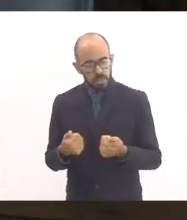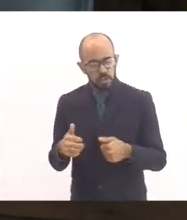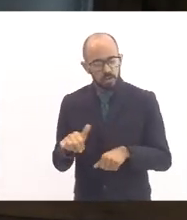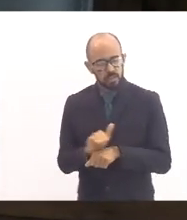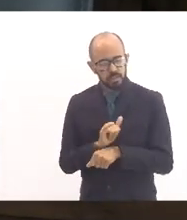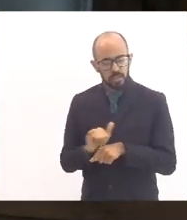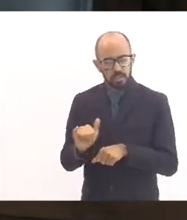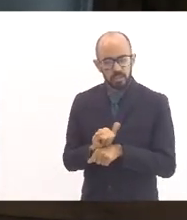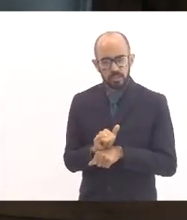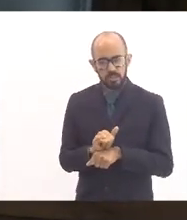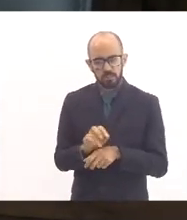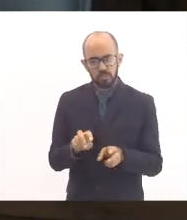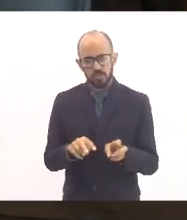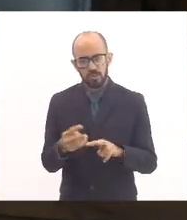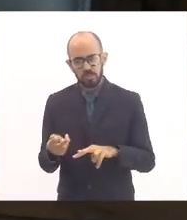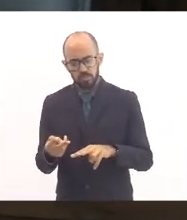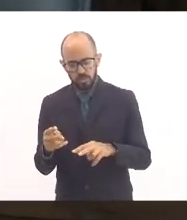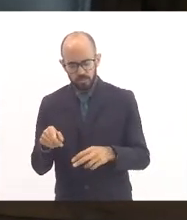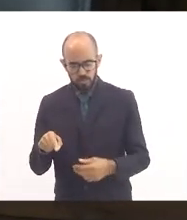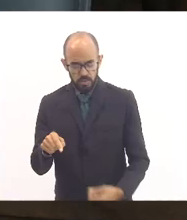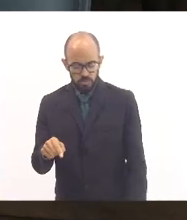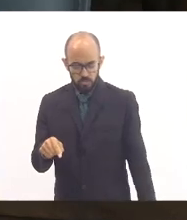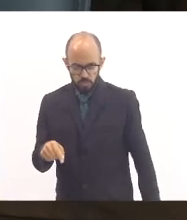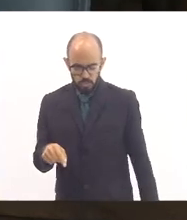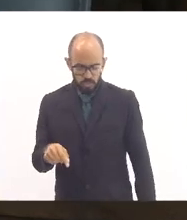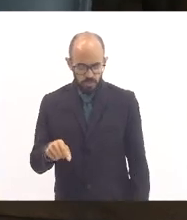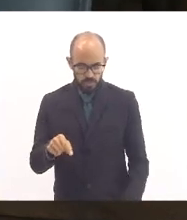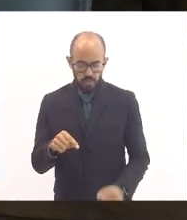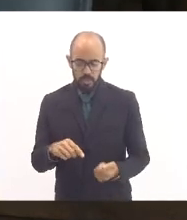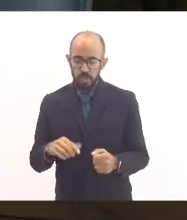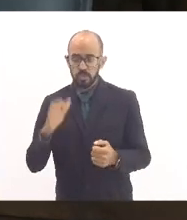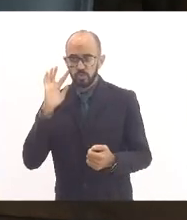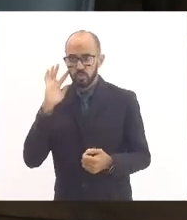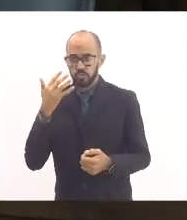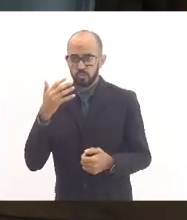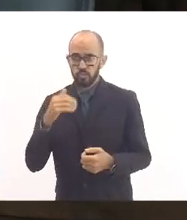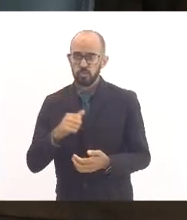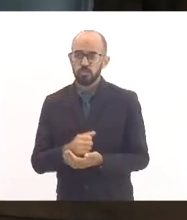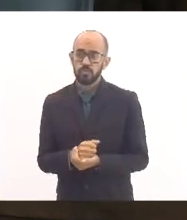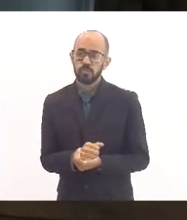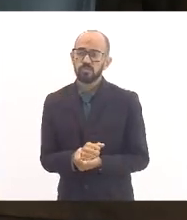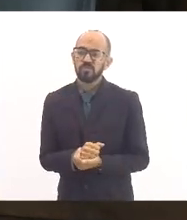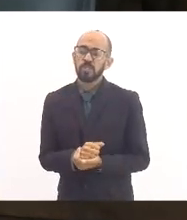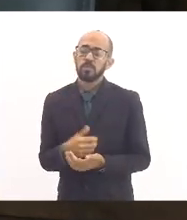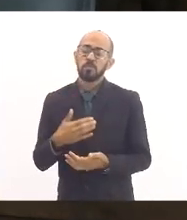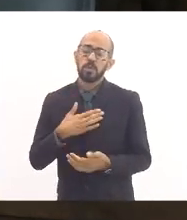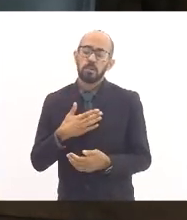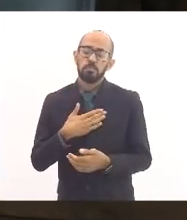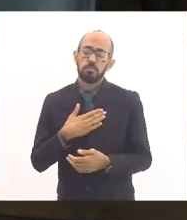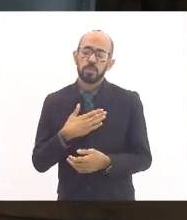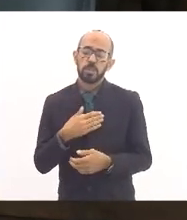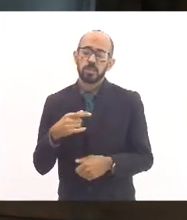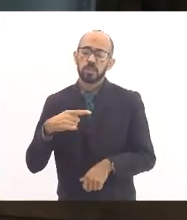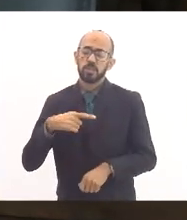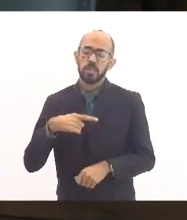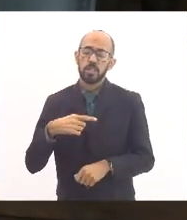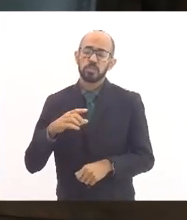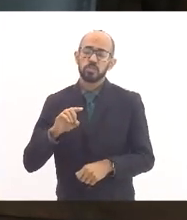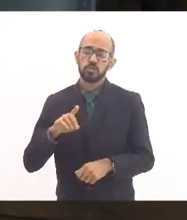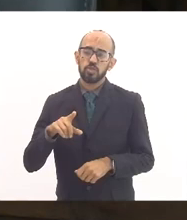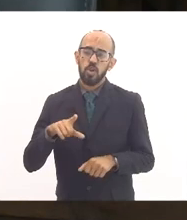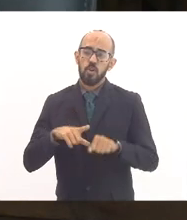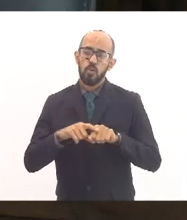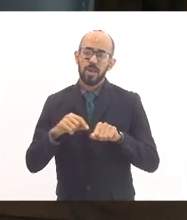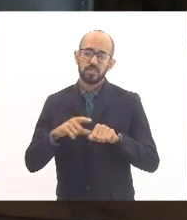forma para o encaminhamento dessa dessa medida eu quero dizer que para mim só existe uma cláusula